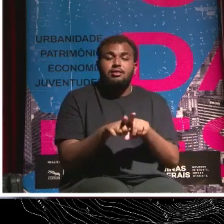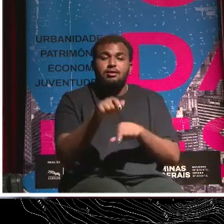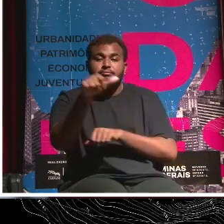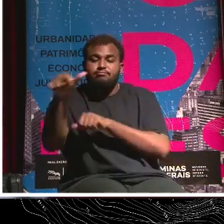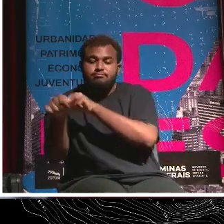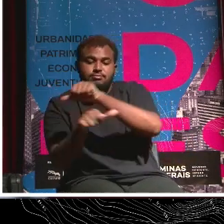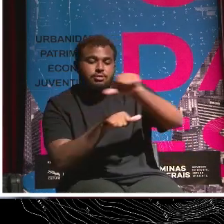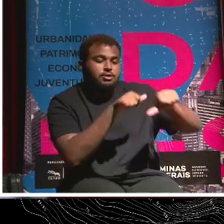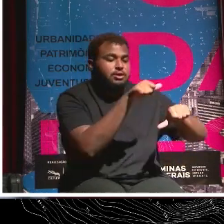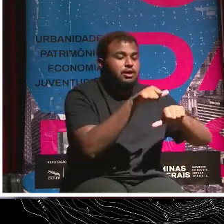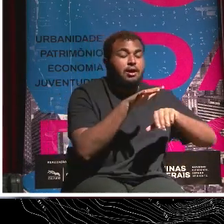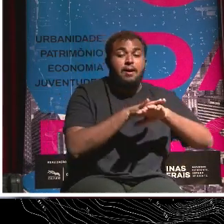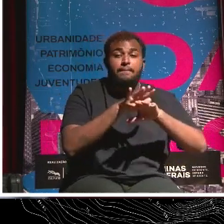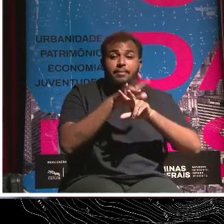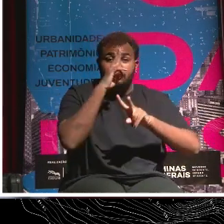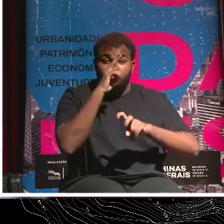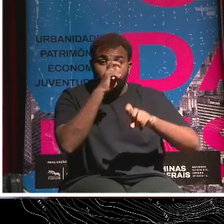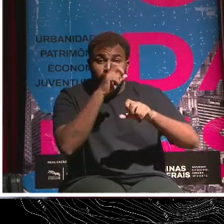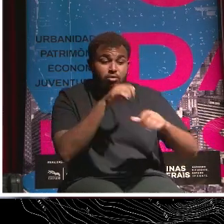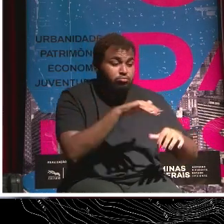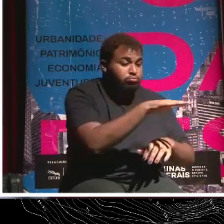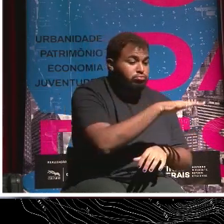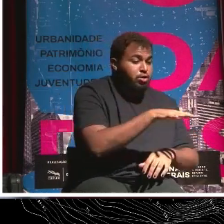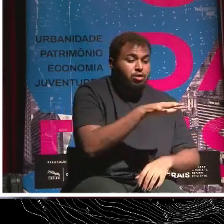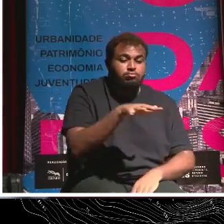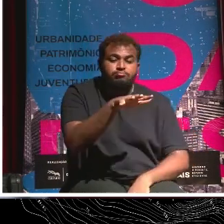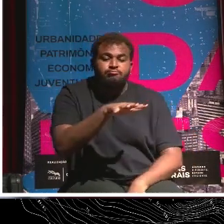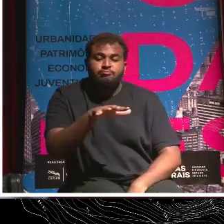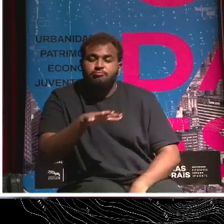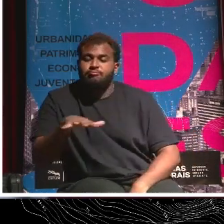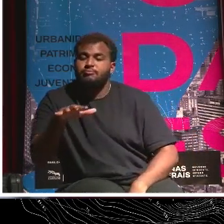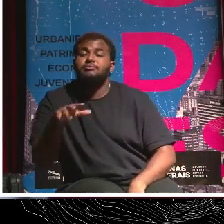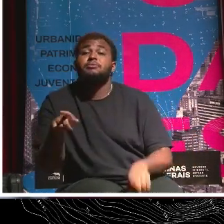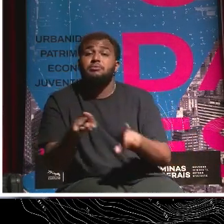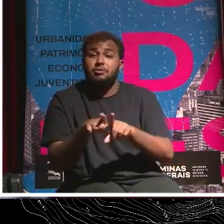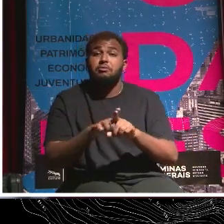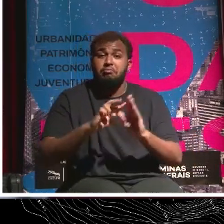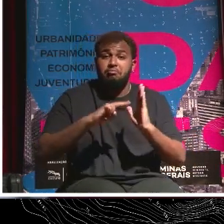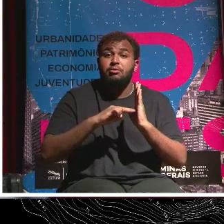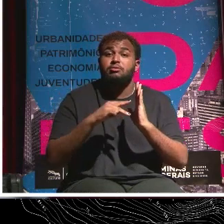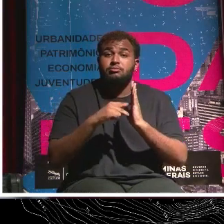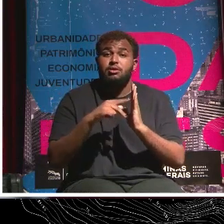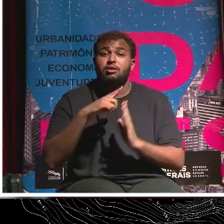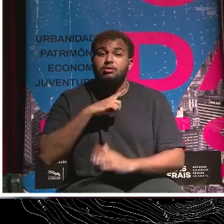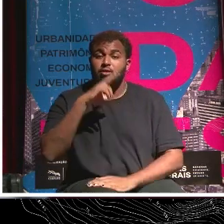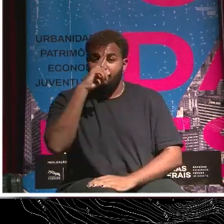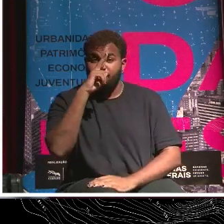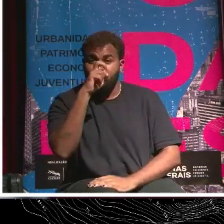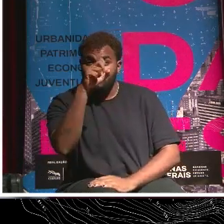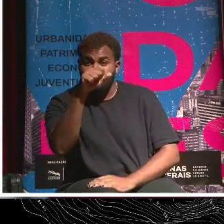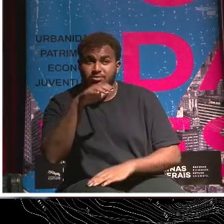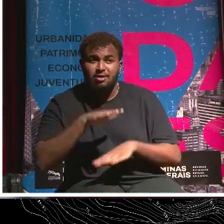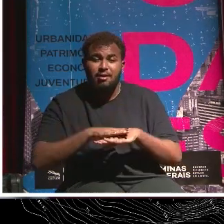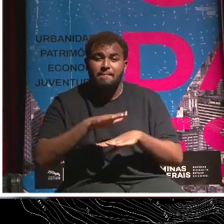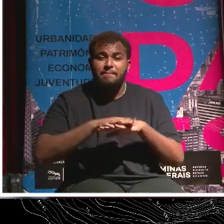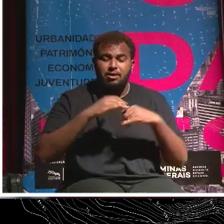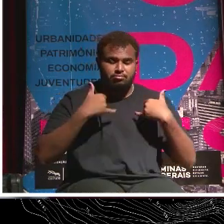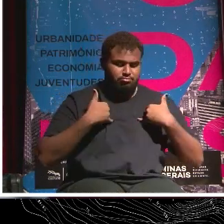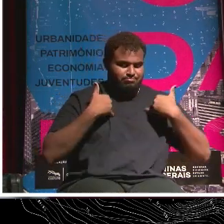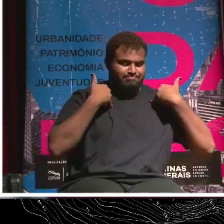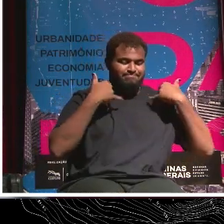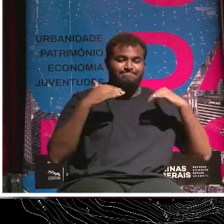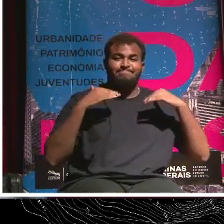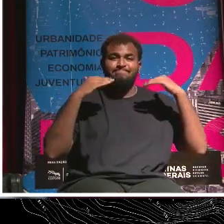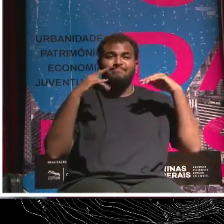com o fortalecimento daqueles lugares, também de ponto de vista simbólicos, de fortalecimento, da autoestima,